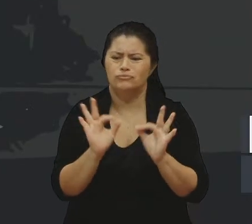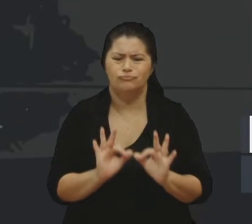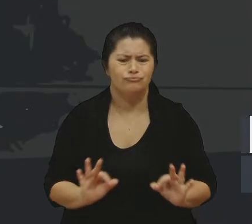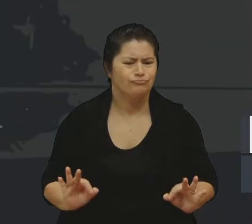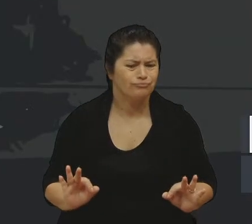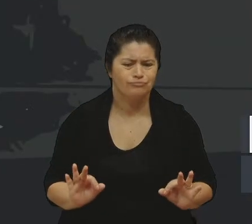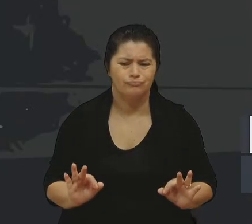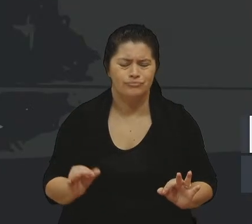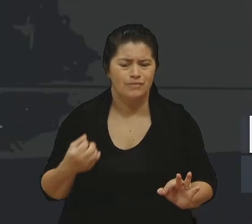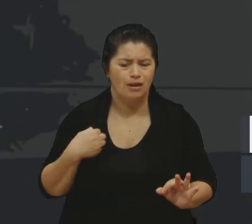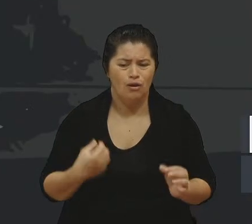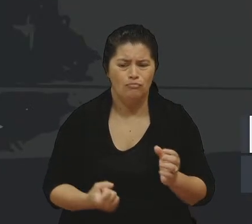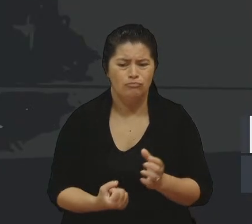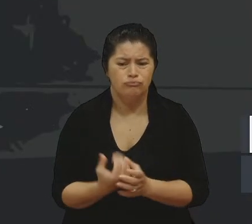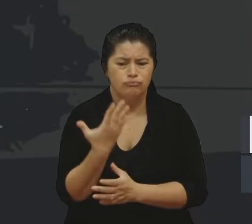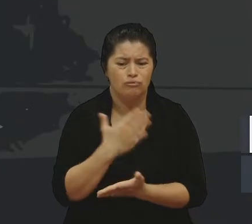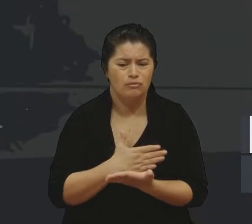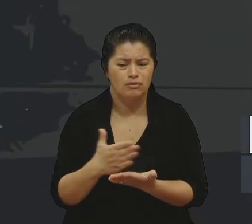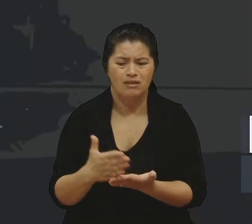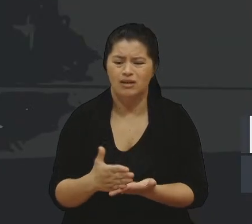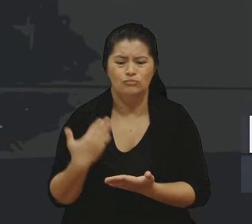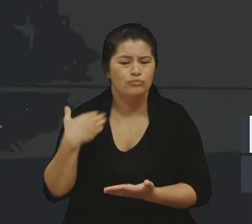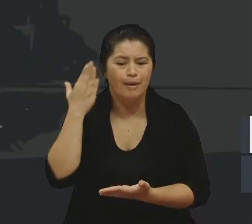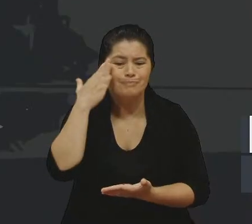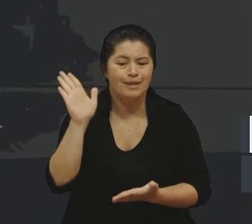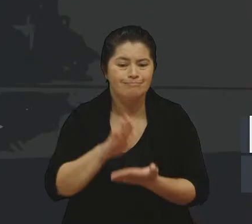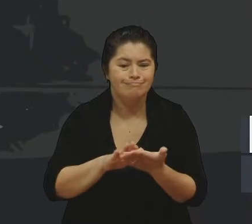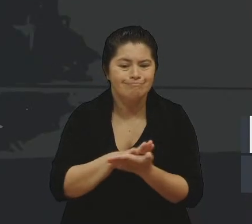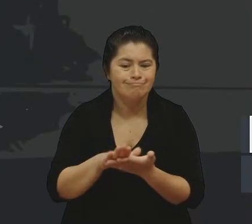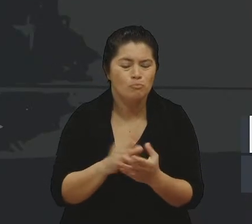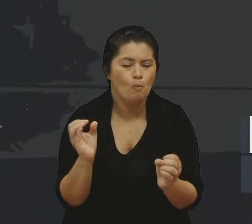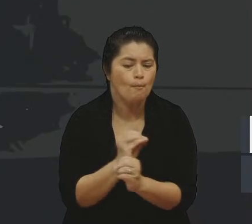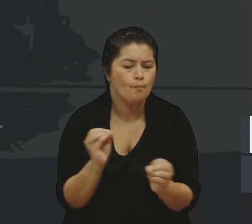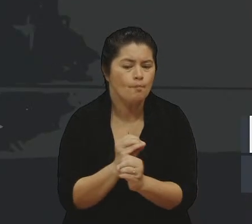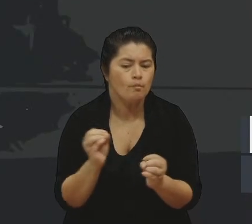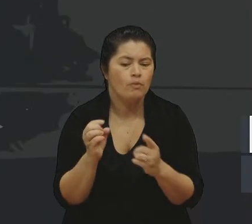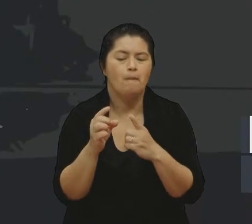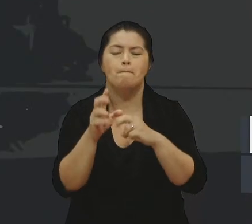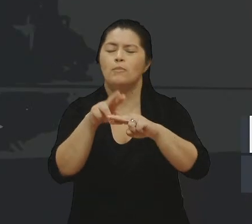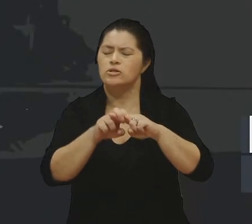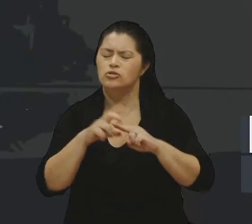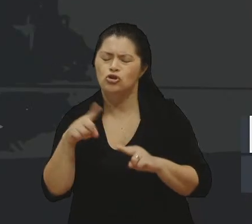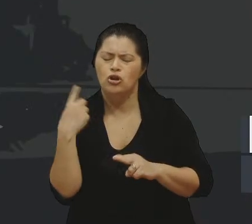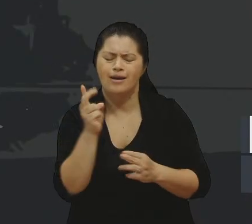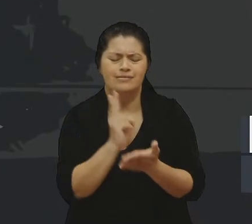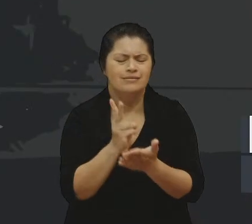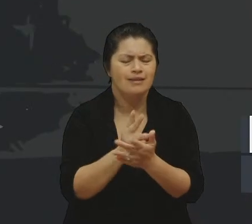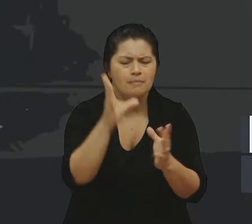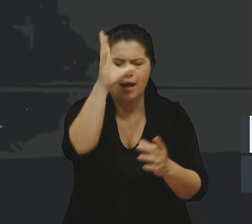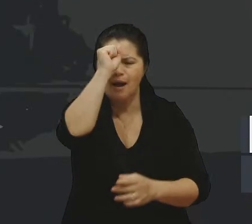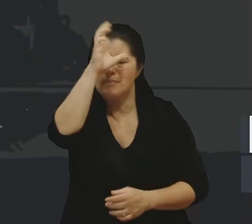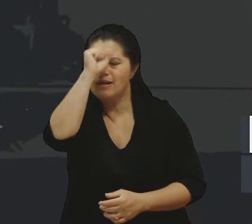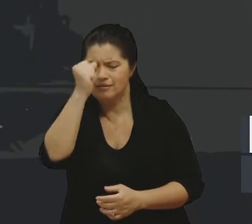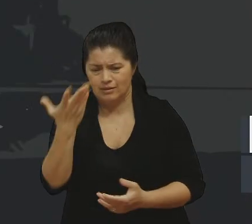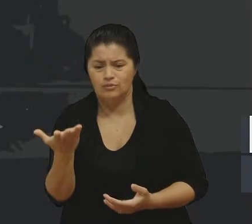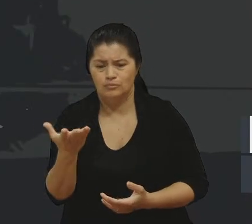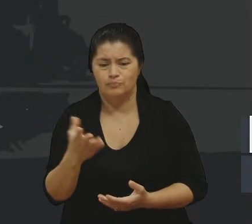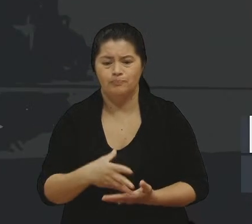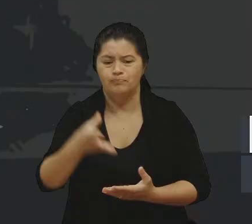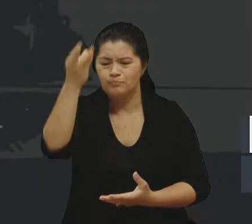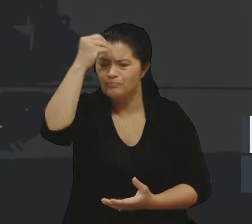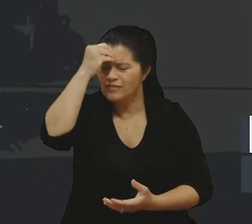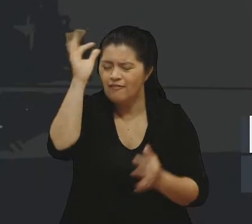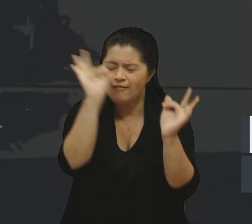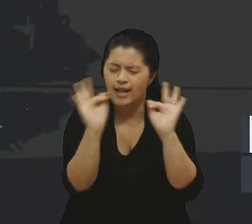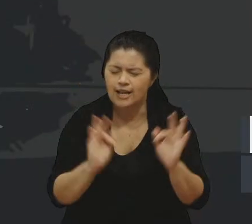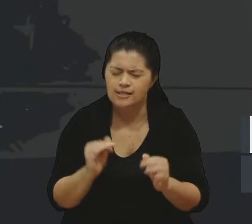na fase nova do meu negócio. Total ignorante. Então a gente está sempre aprendendo. Tá? Então gravem isso. Feliz e próspero.